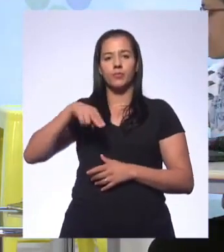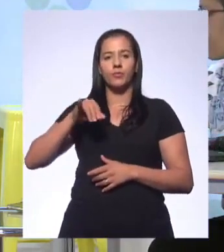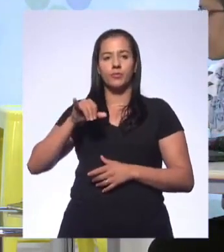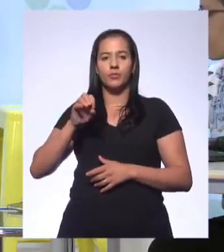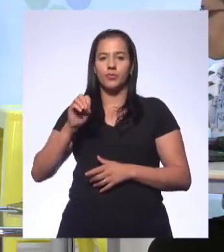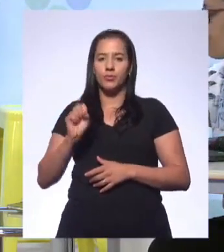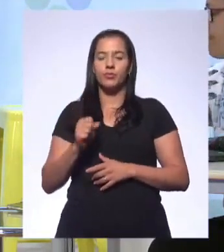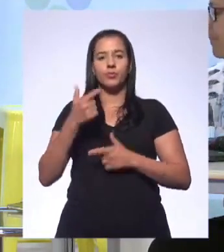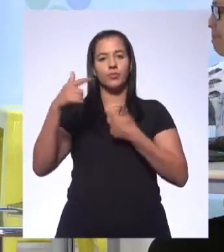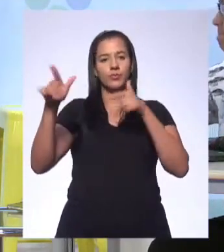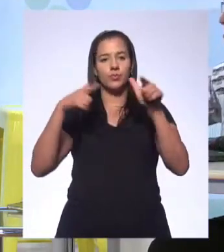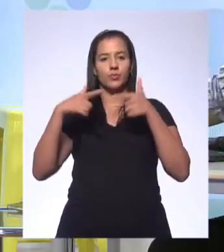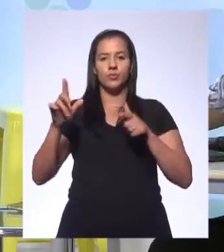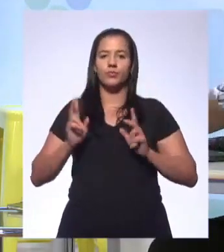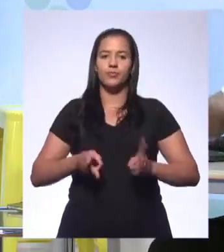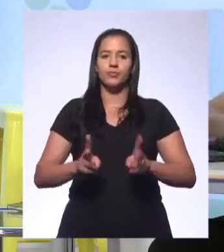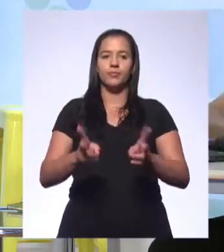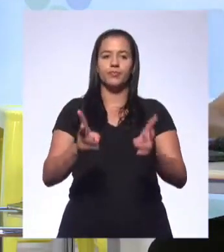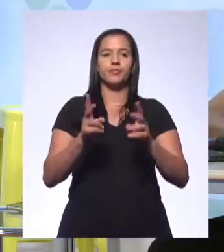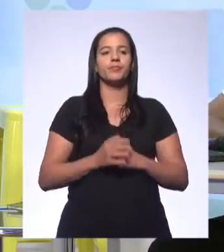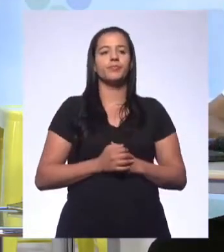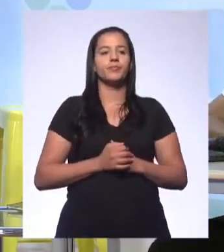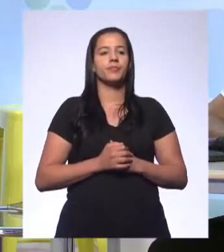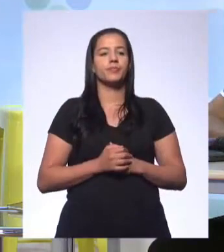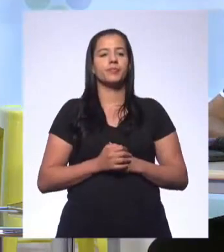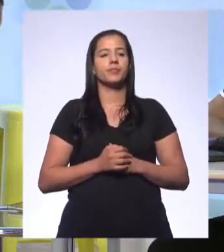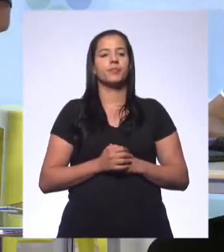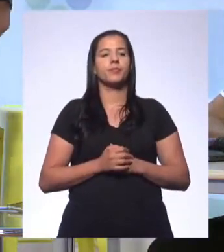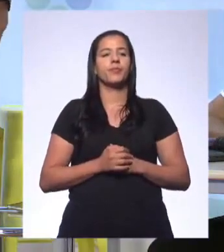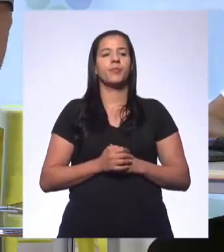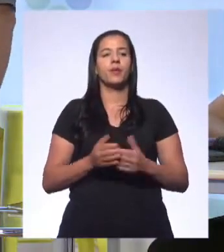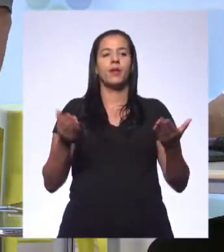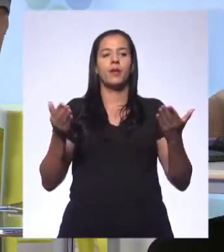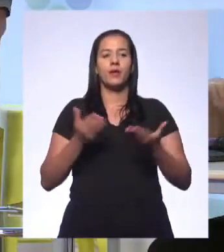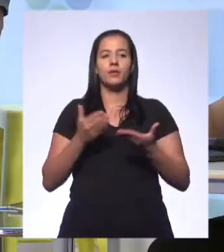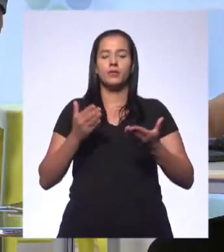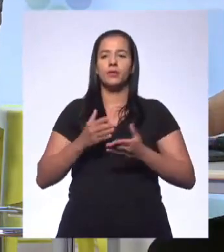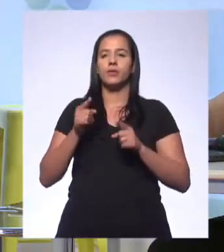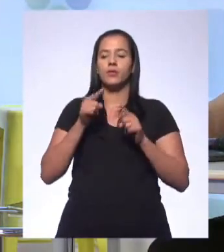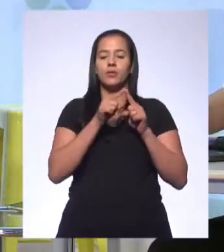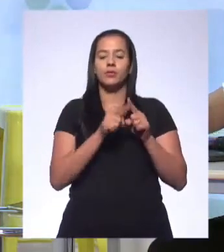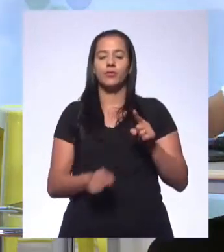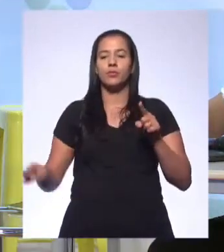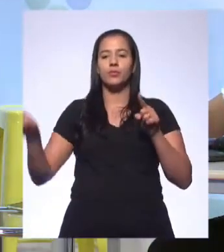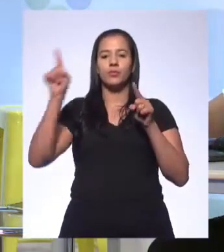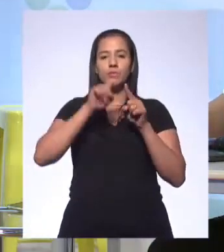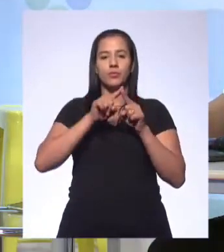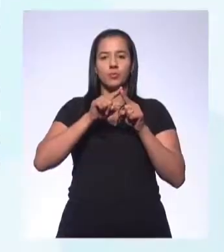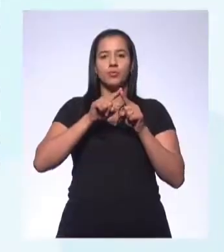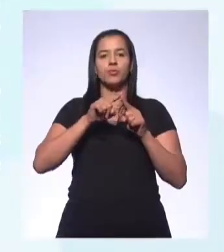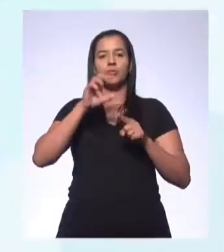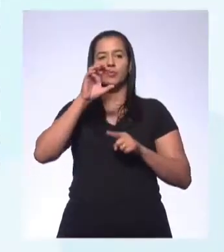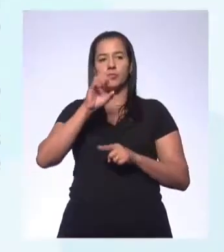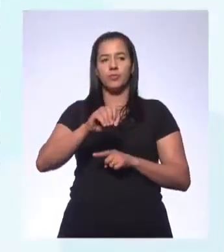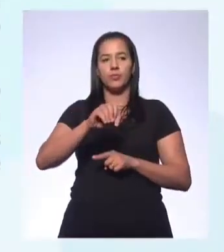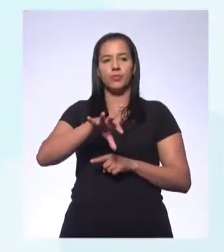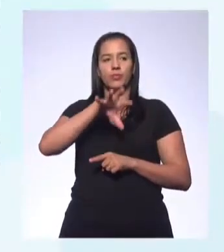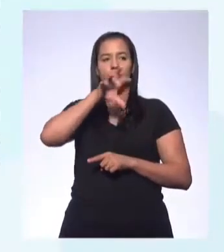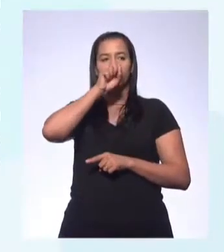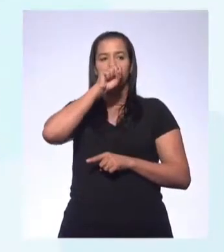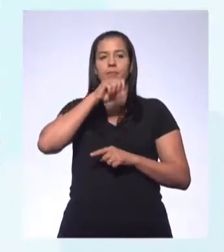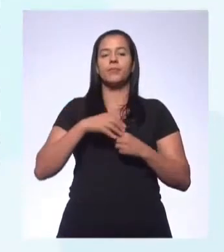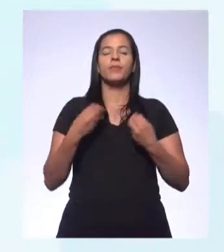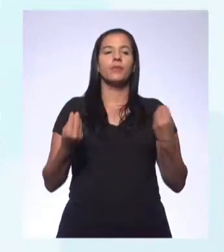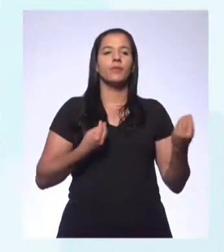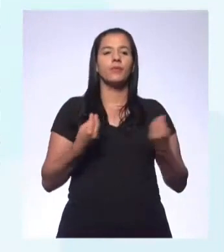outros por diante. Então aí nós temos agora o ciclo do oxigênio. Entende-se por